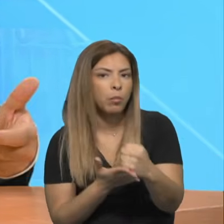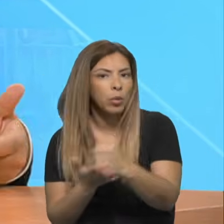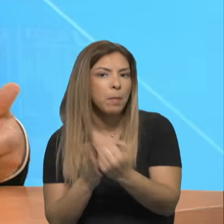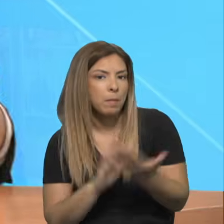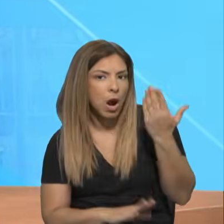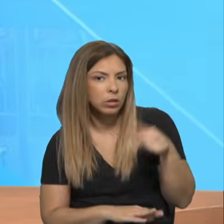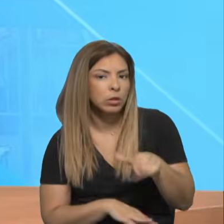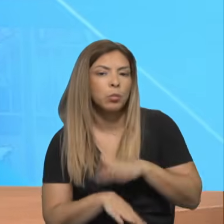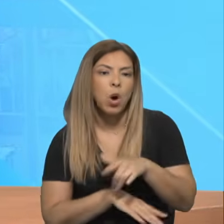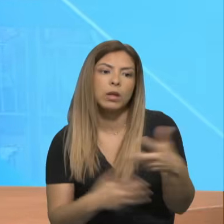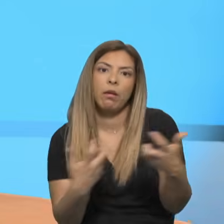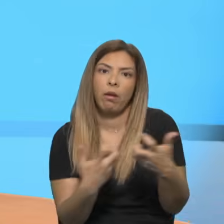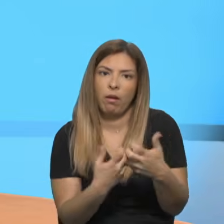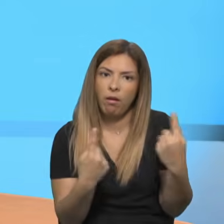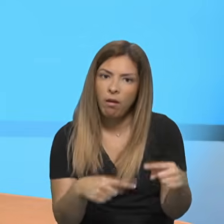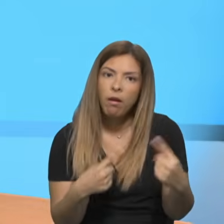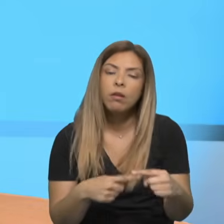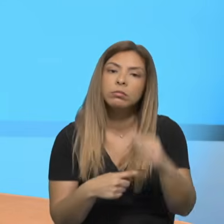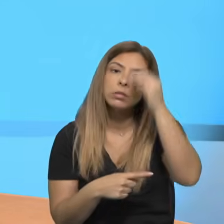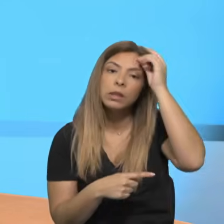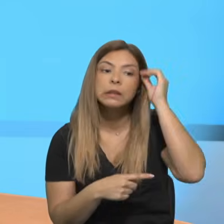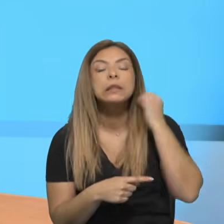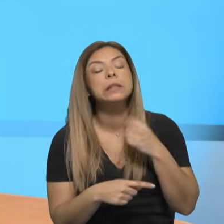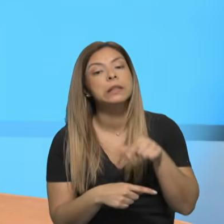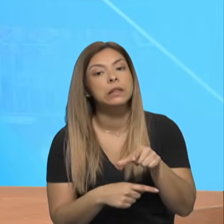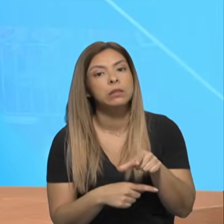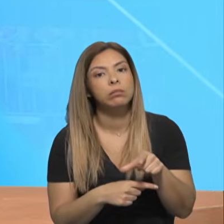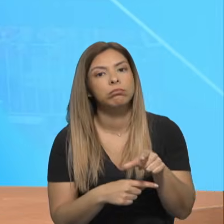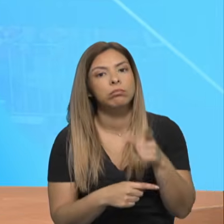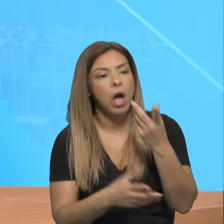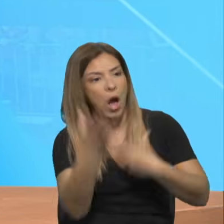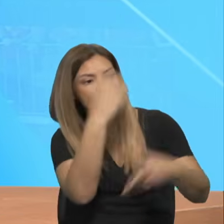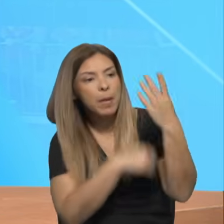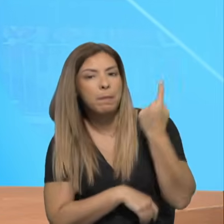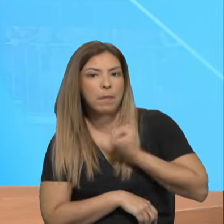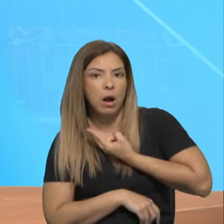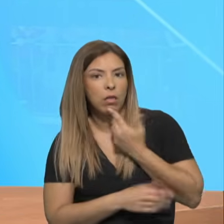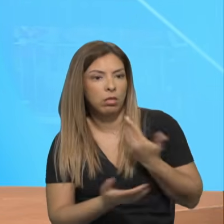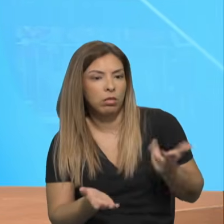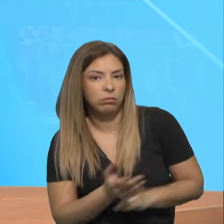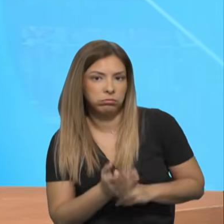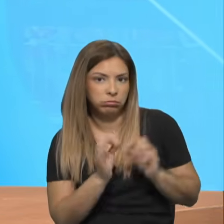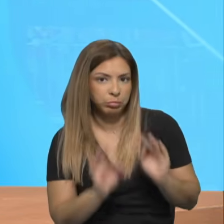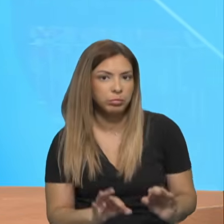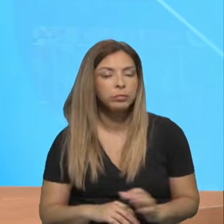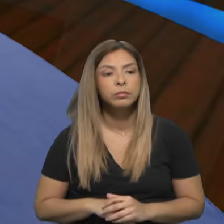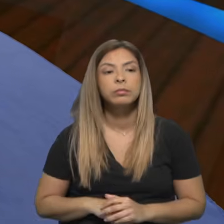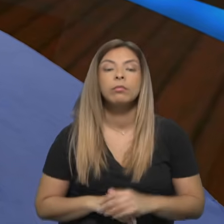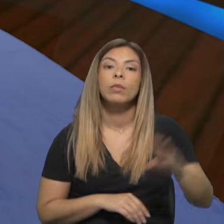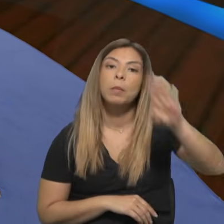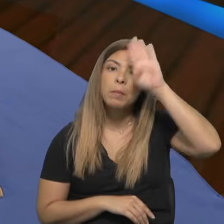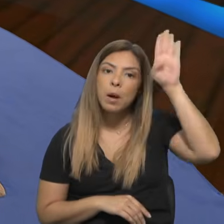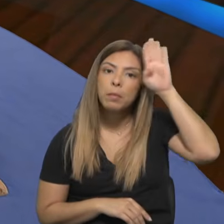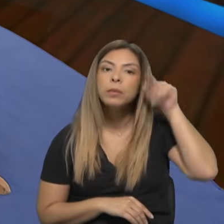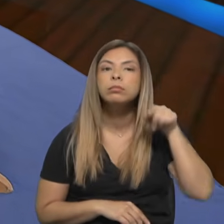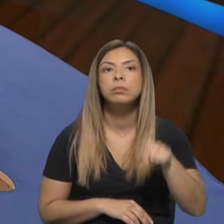da guerra, não é? E, portanto, deve servir-nos de lição este facto. O Papa Leão XIV afirmou também